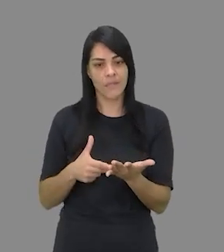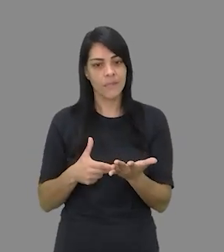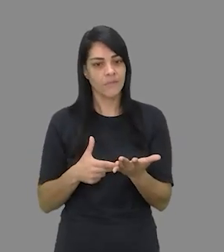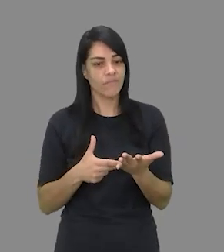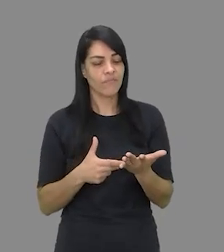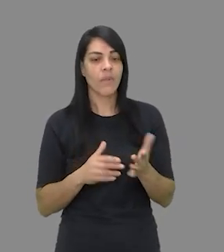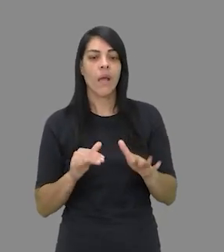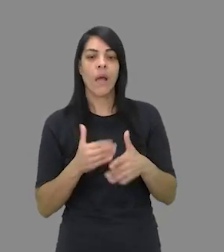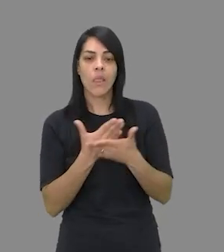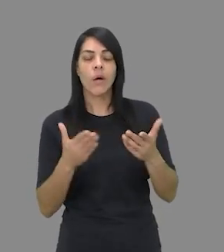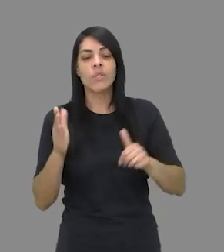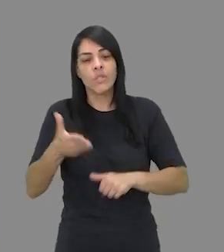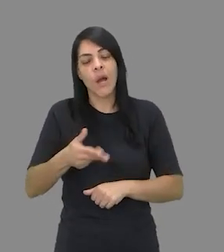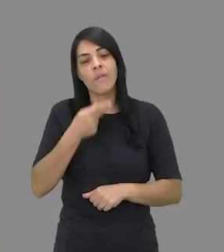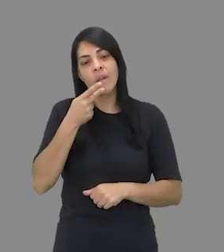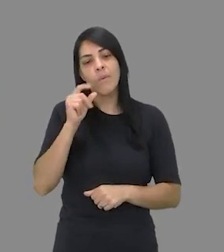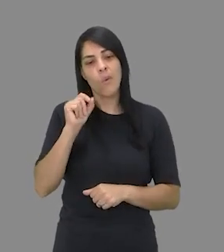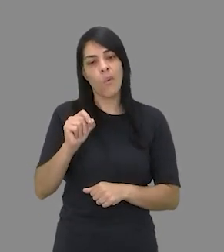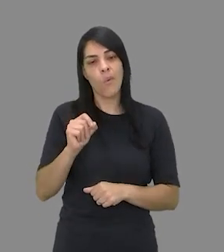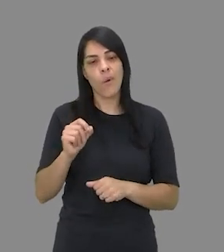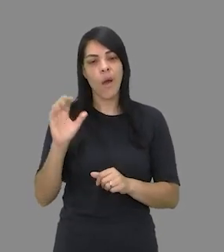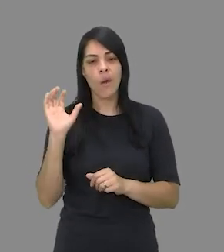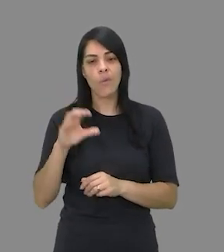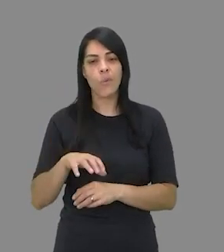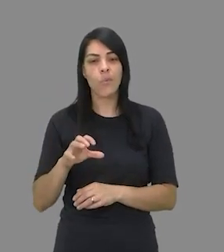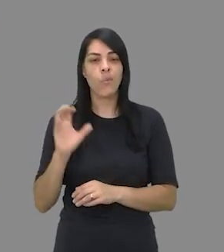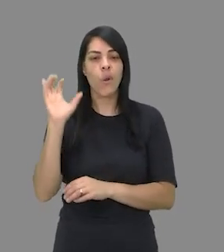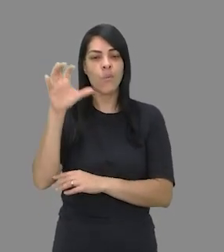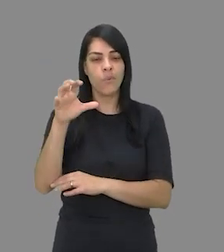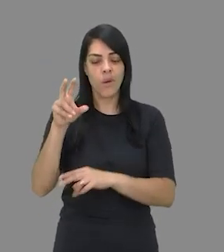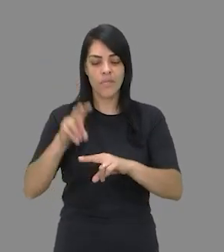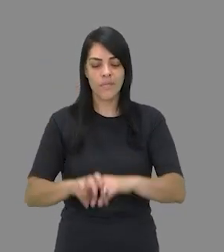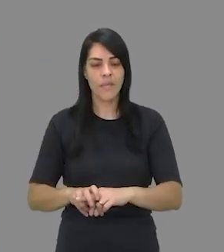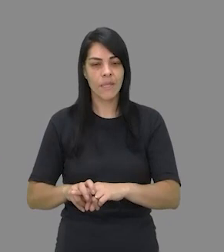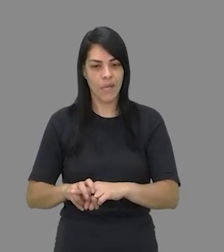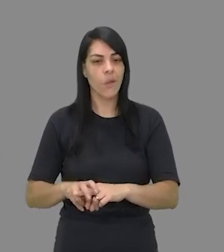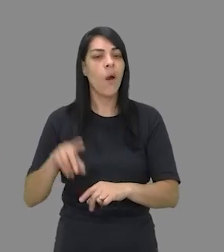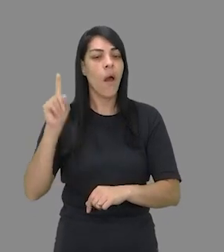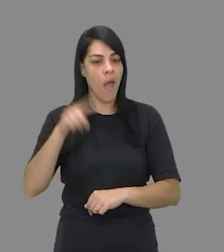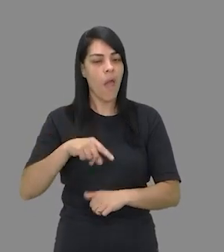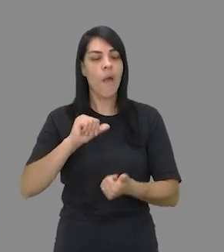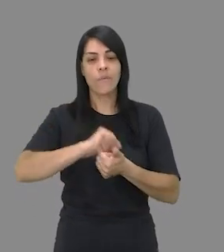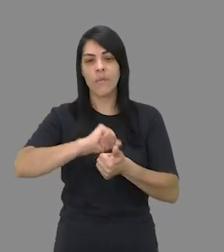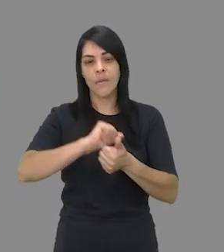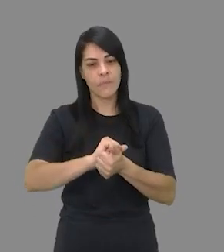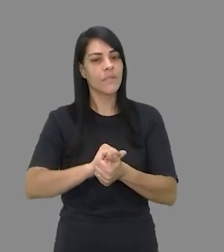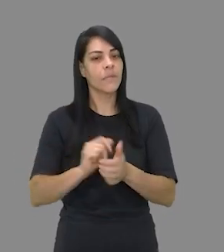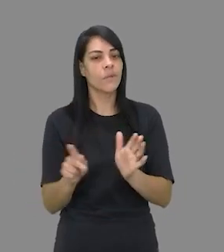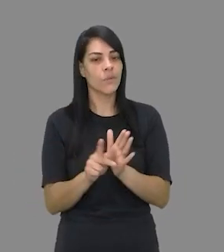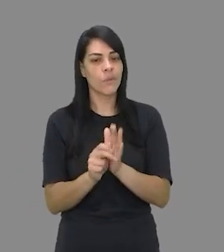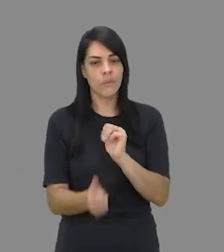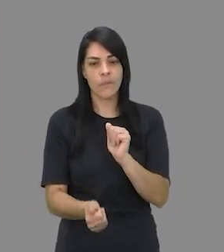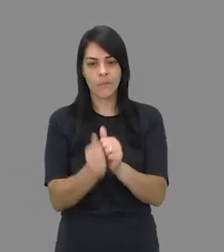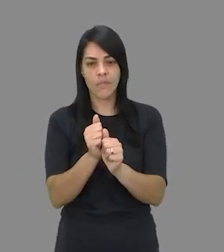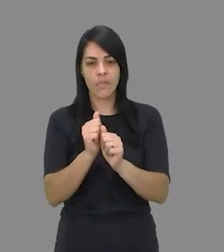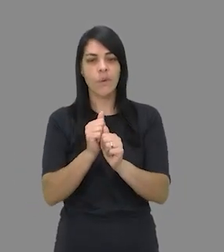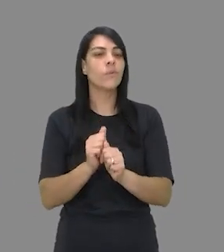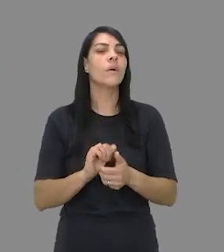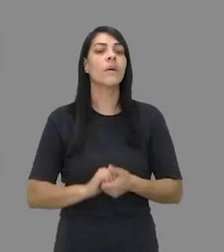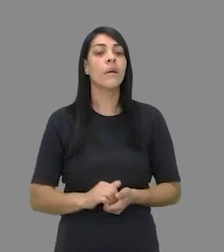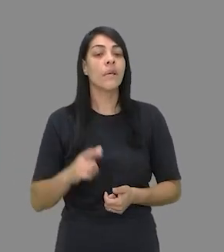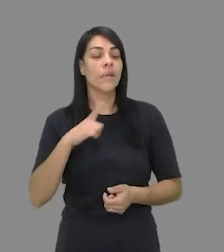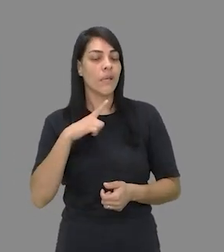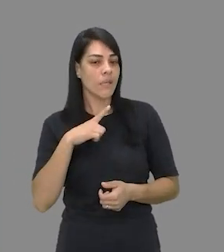A gente falou do vôlei sentado, que é uma adaptação aí do esporte de rede,